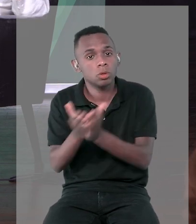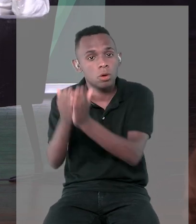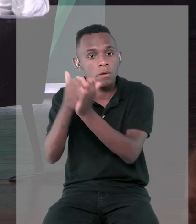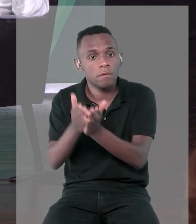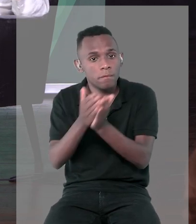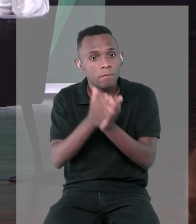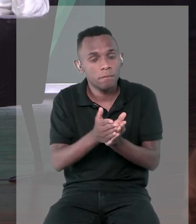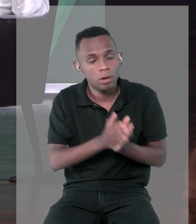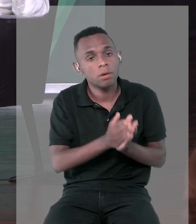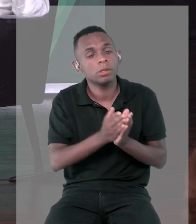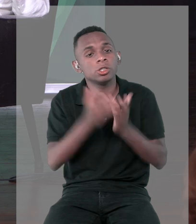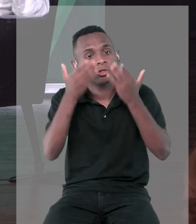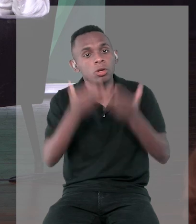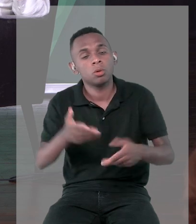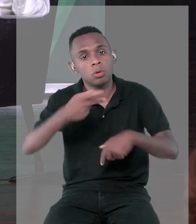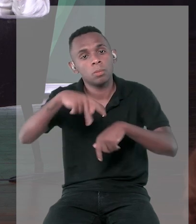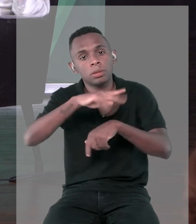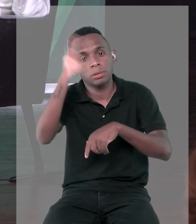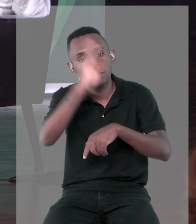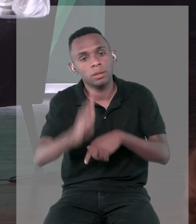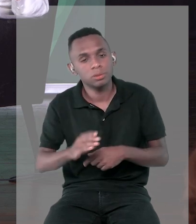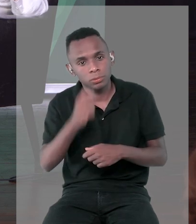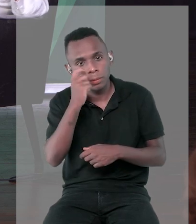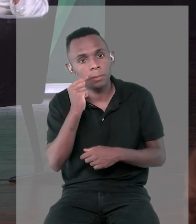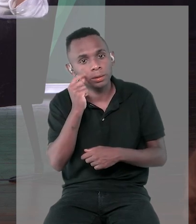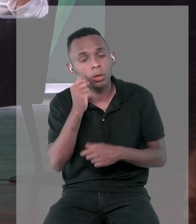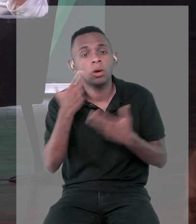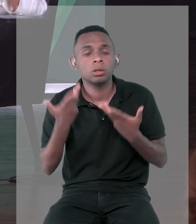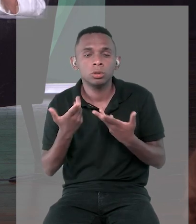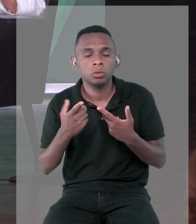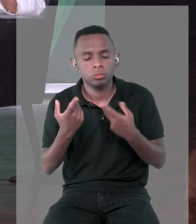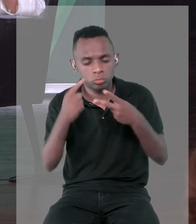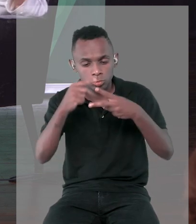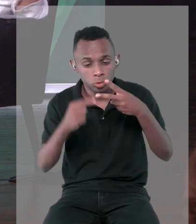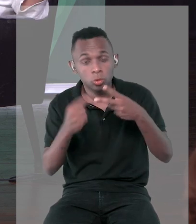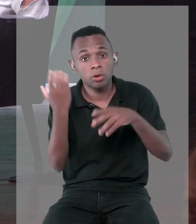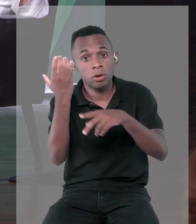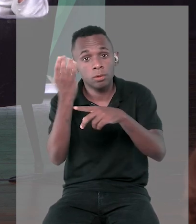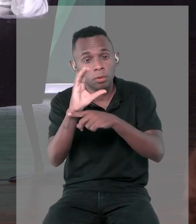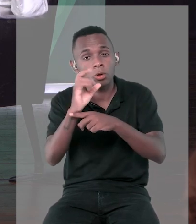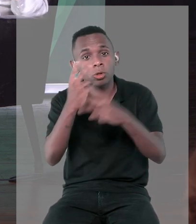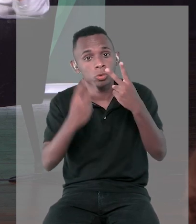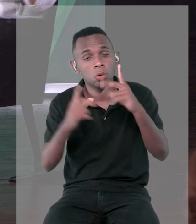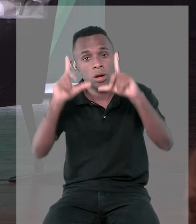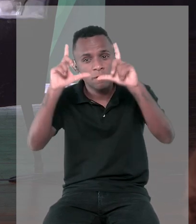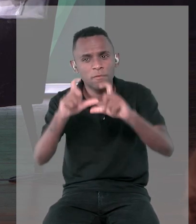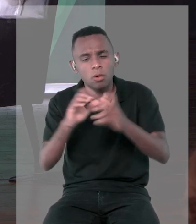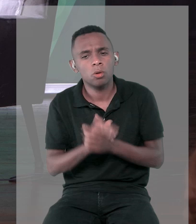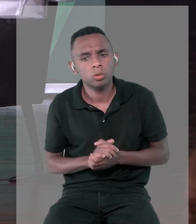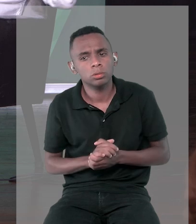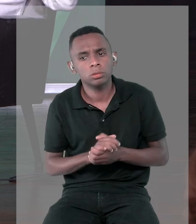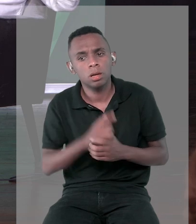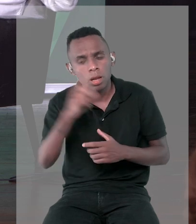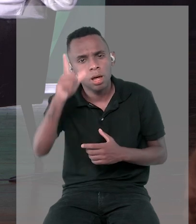e vieram até Maceió. Até na fotobiografia eu coloco 2 fotos, né? A Hamburgo, com aquele